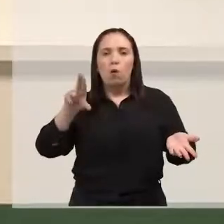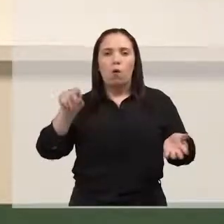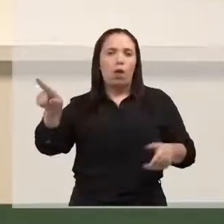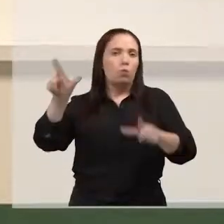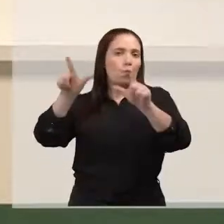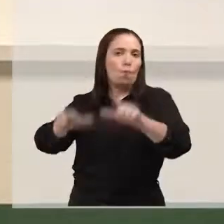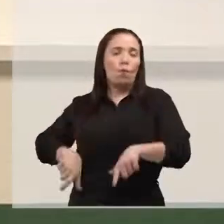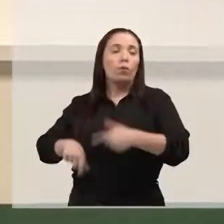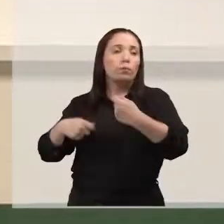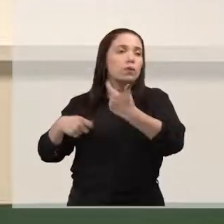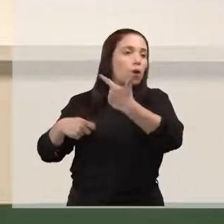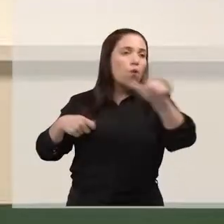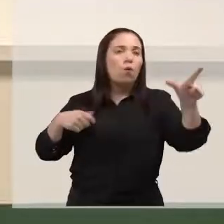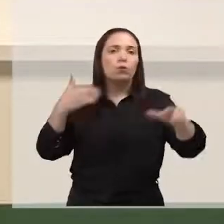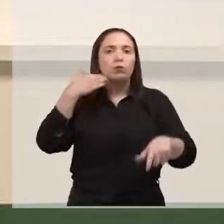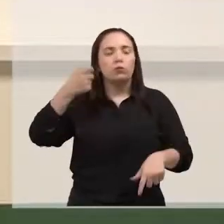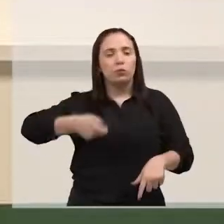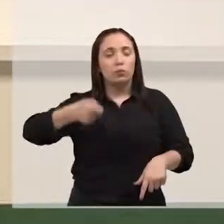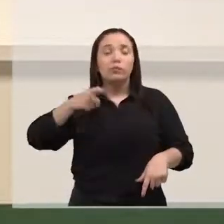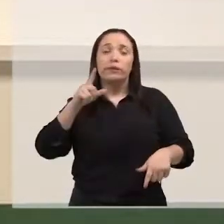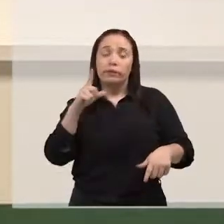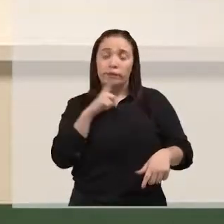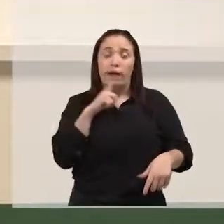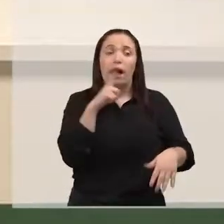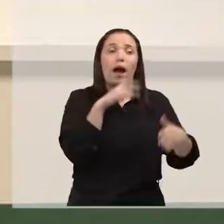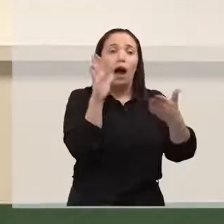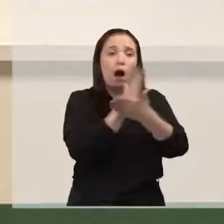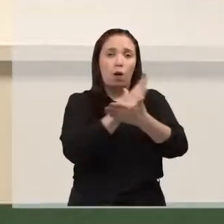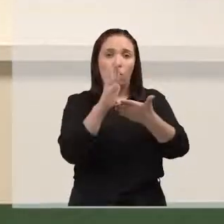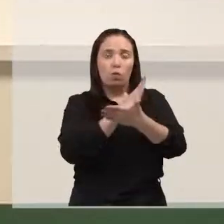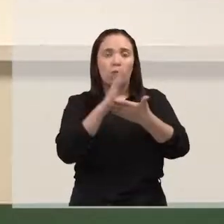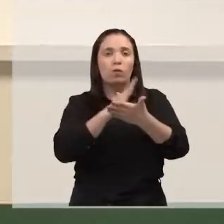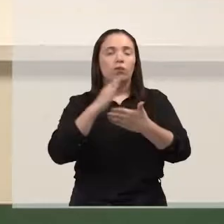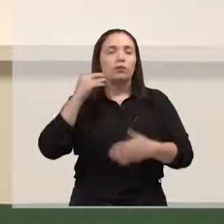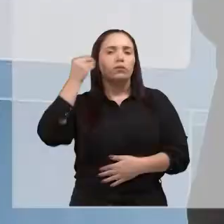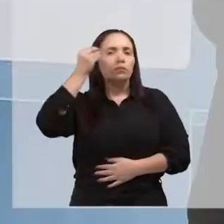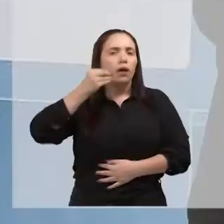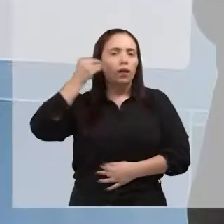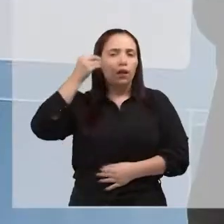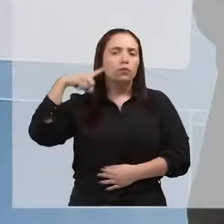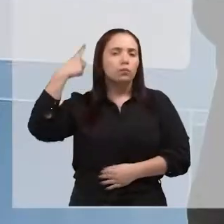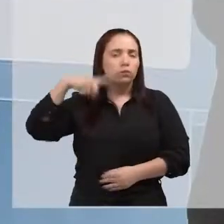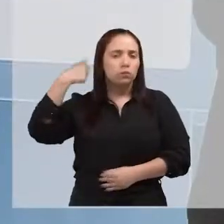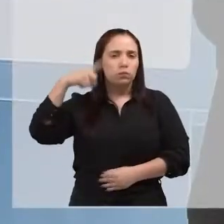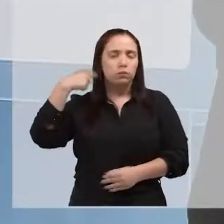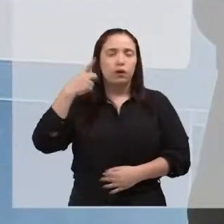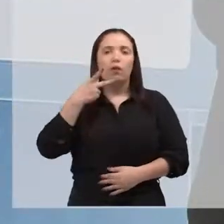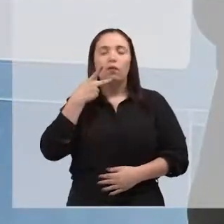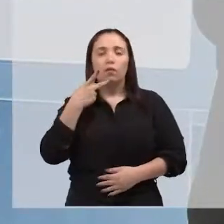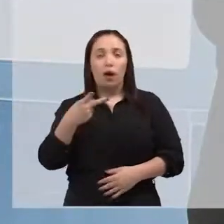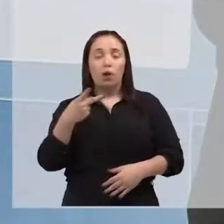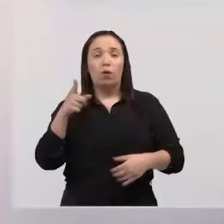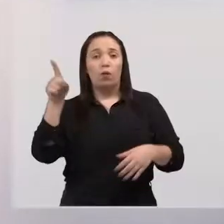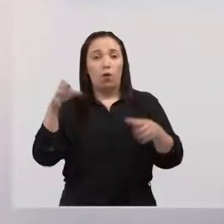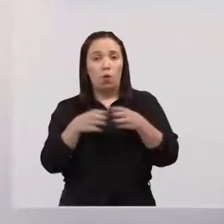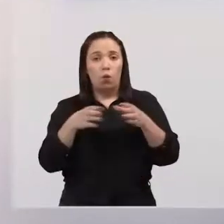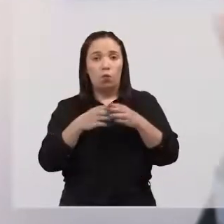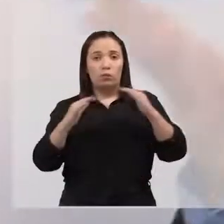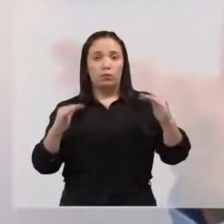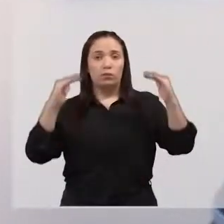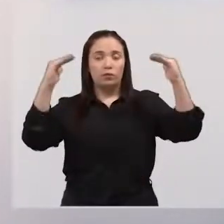isso? Existe na avaliação de alguns renomados juristas que a cúpula do Supremo Tribunal